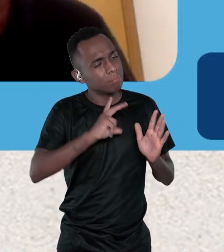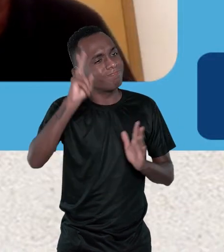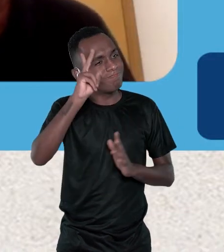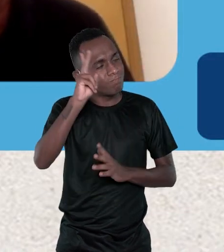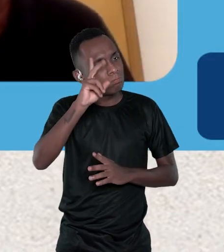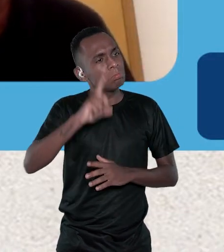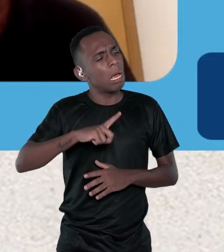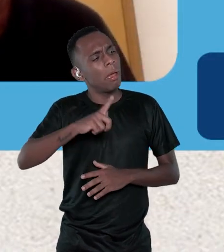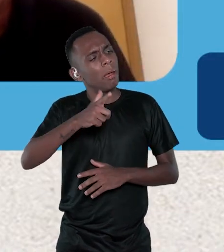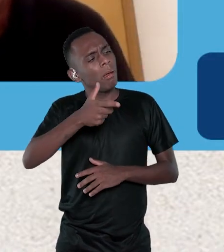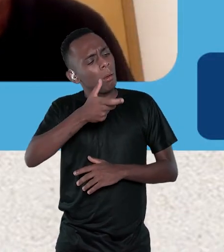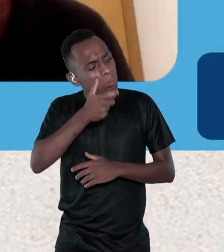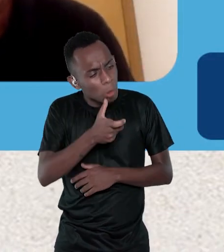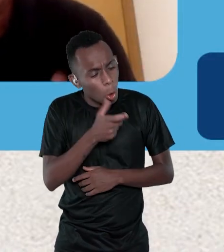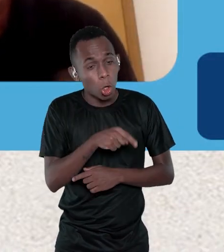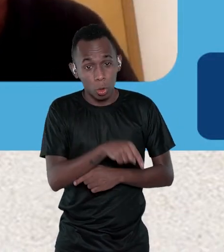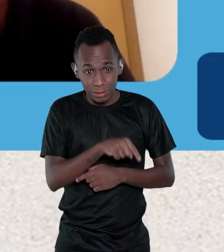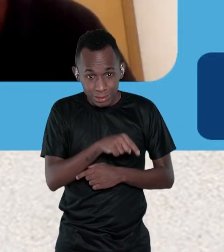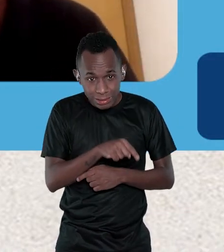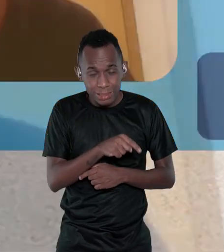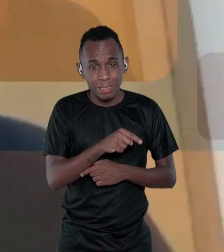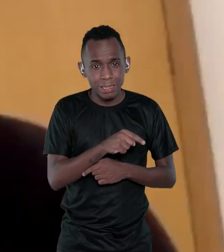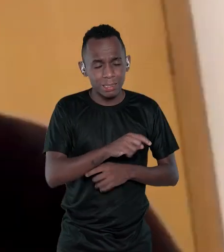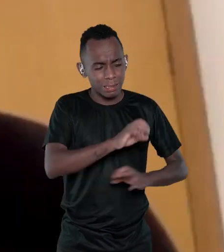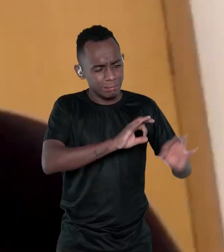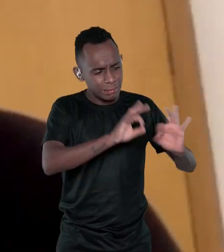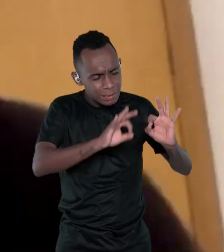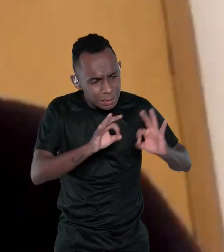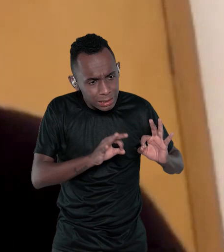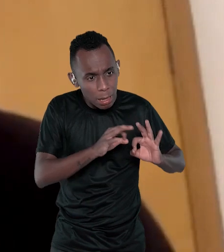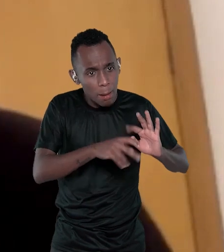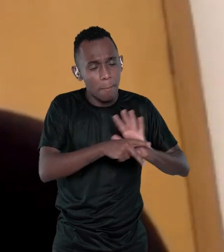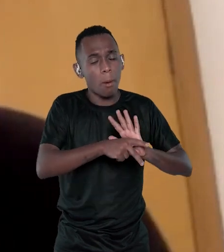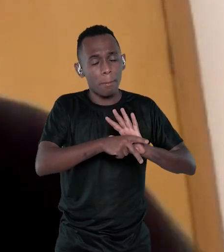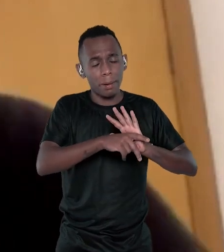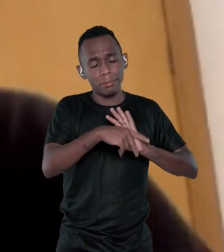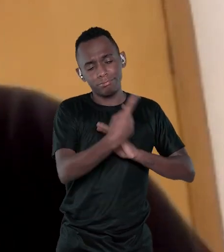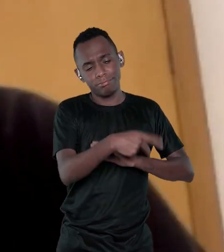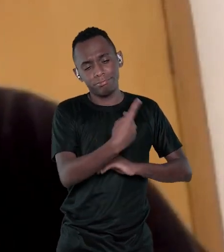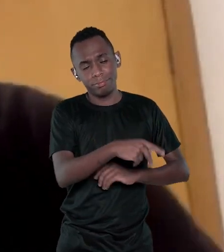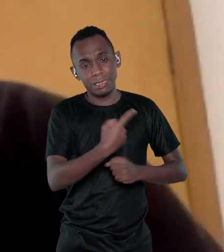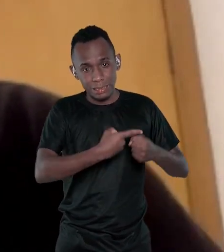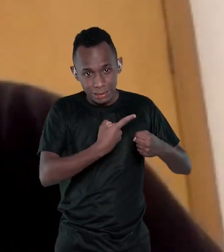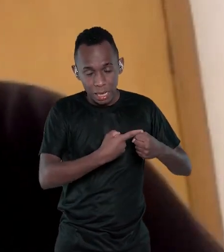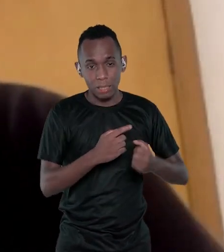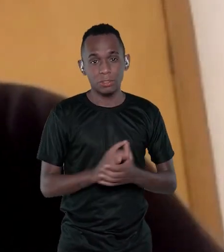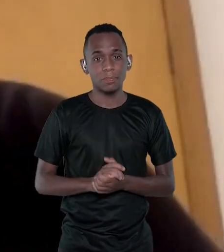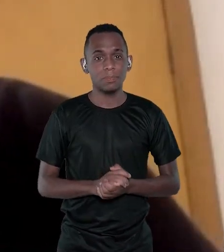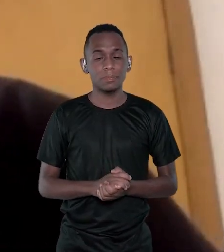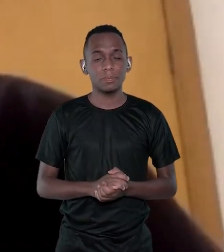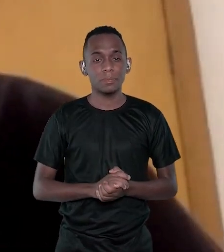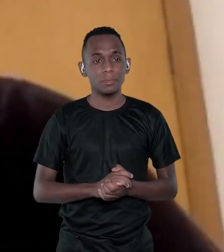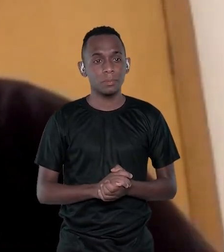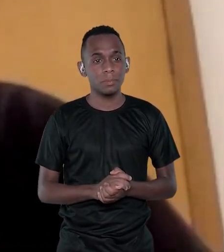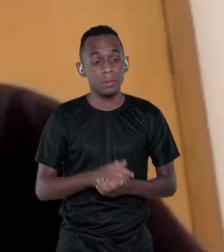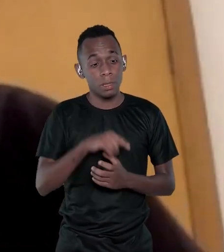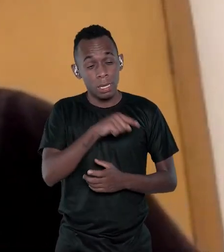muito muito curiosa a natureza, a geografia de lá. Então, lá